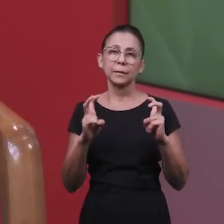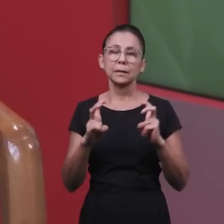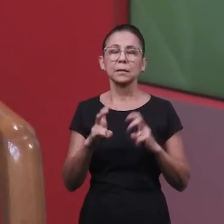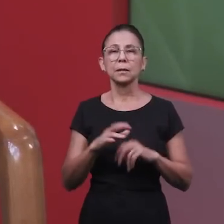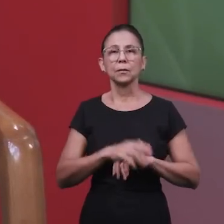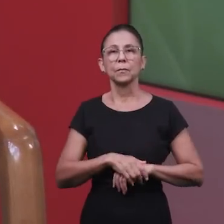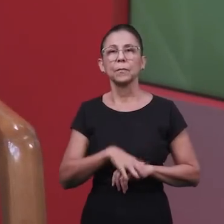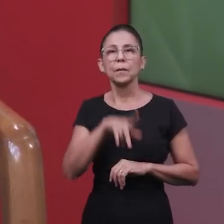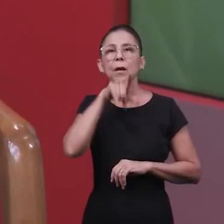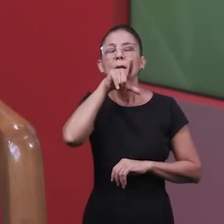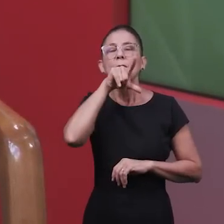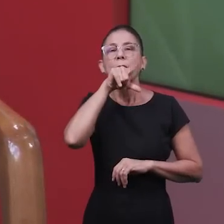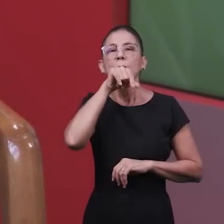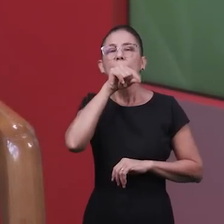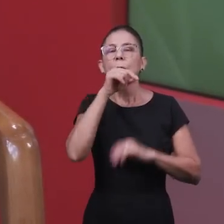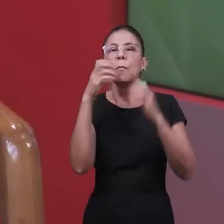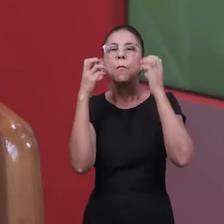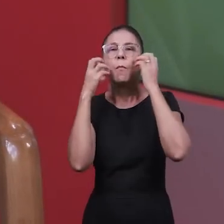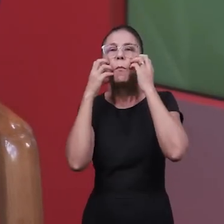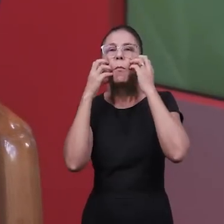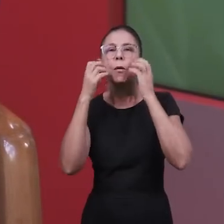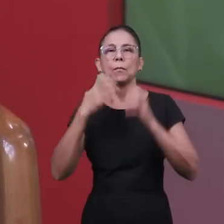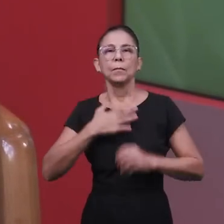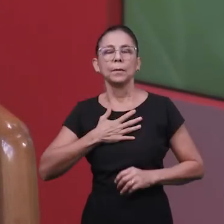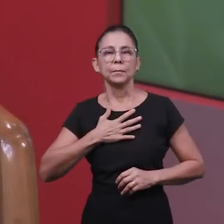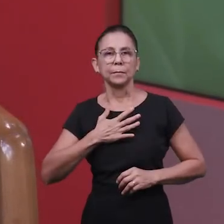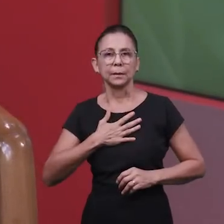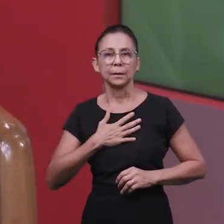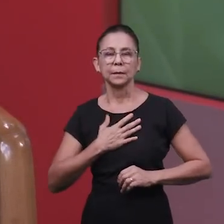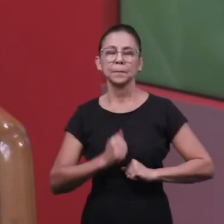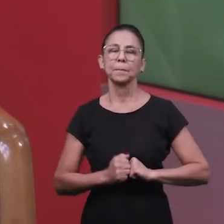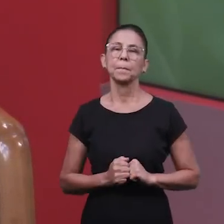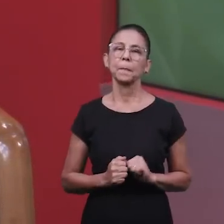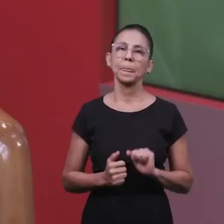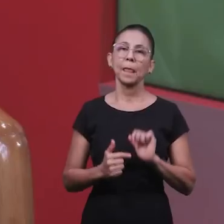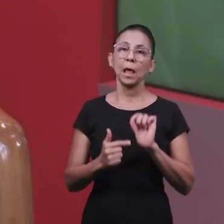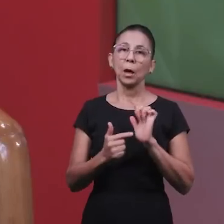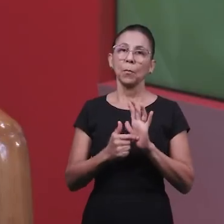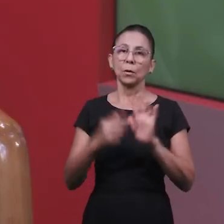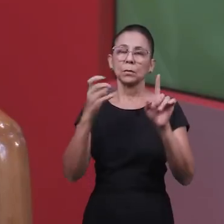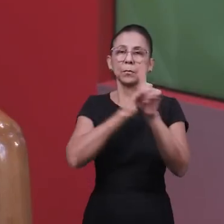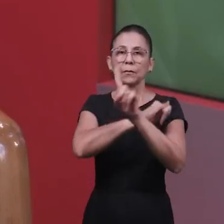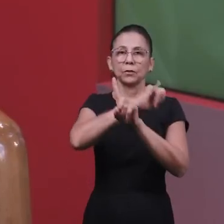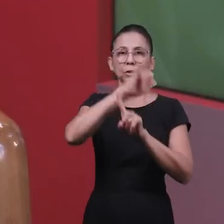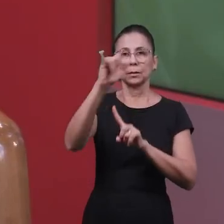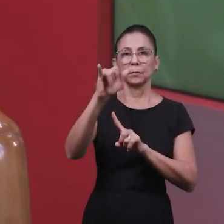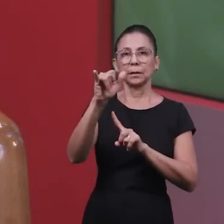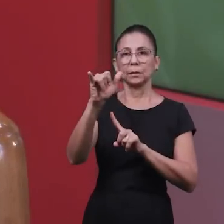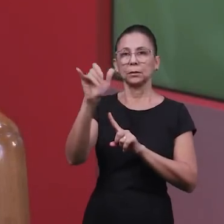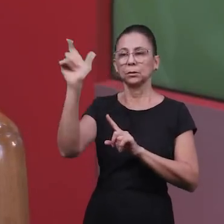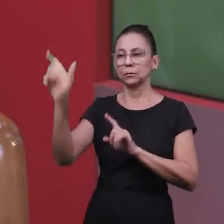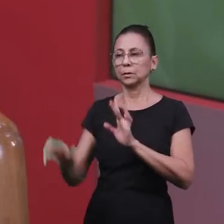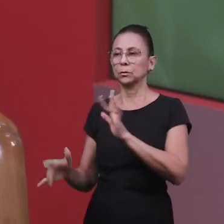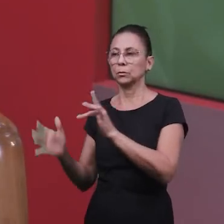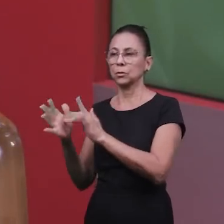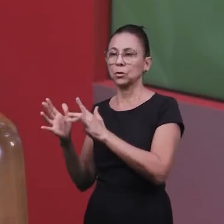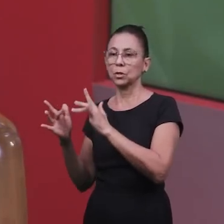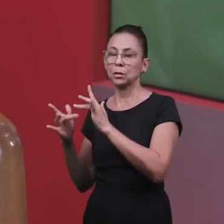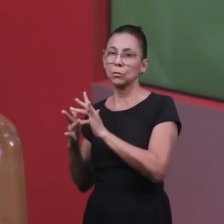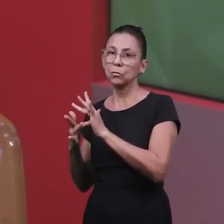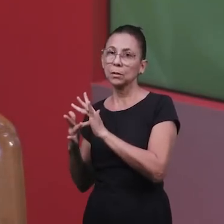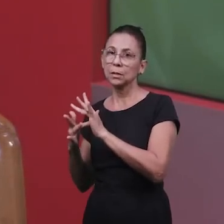Senhor Jesus, profeticamente apontando para o Senhor Jesus, falando a respeito da sua noiva, a igreja